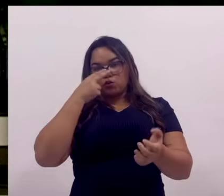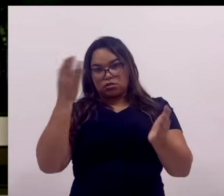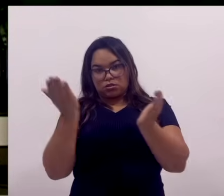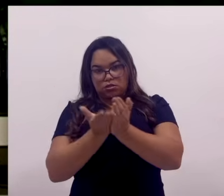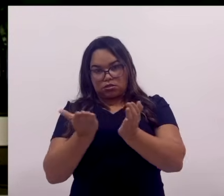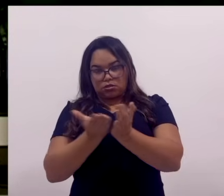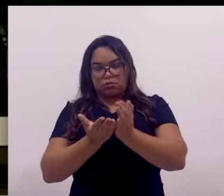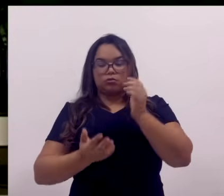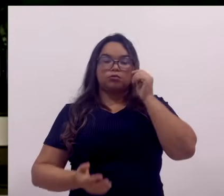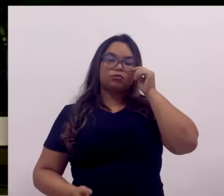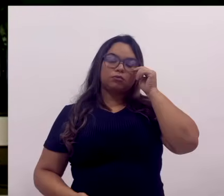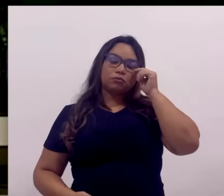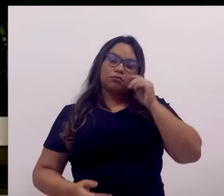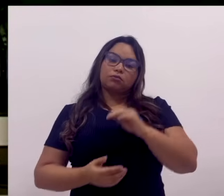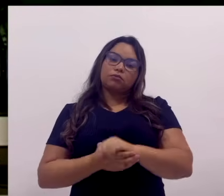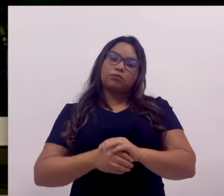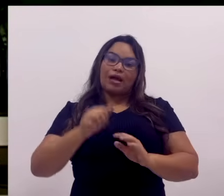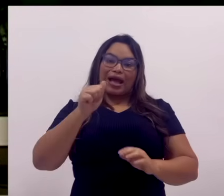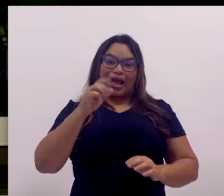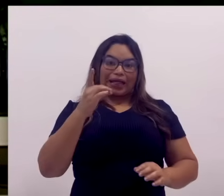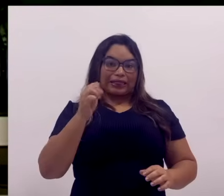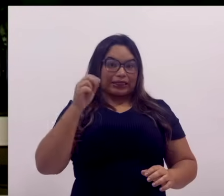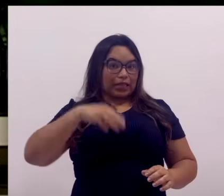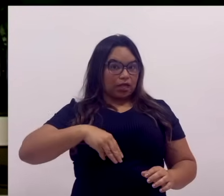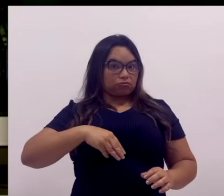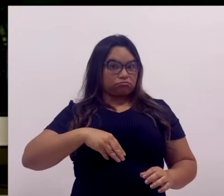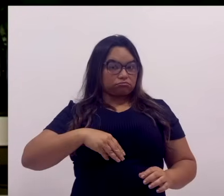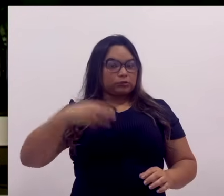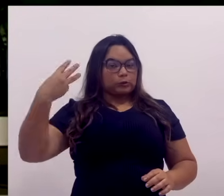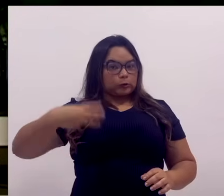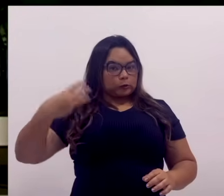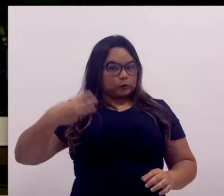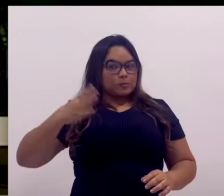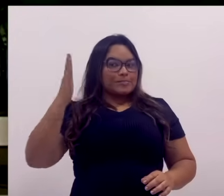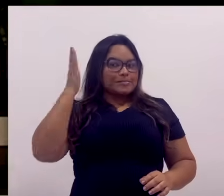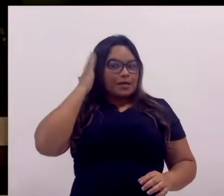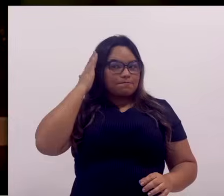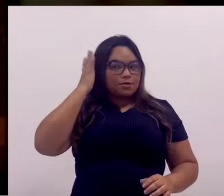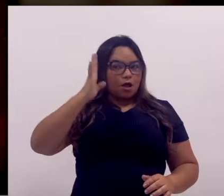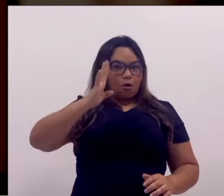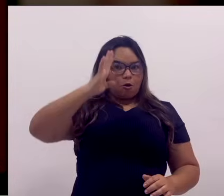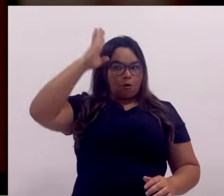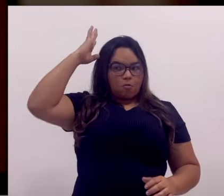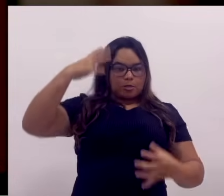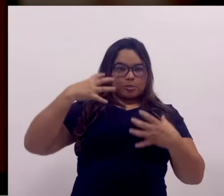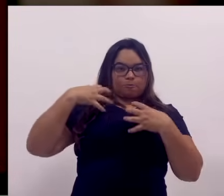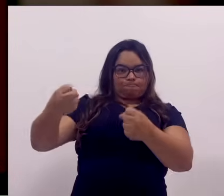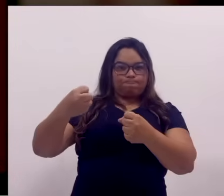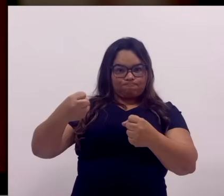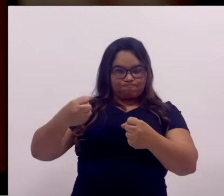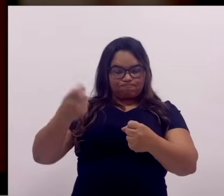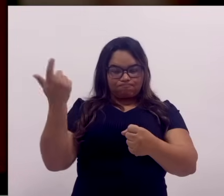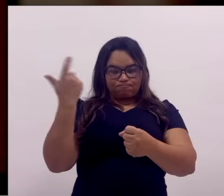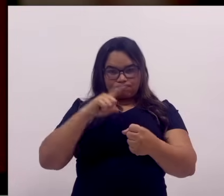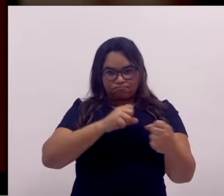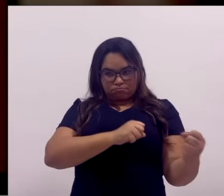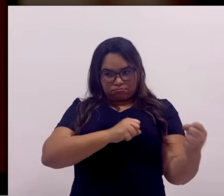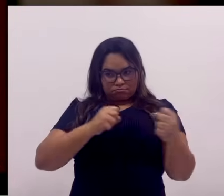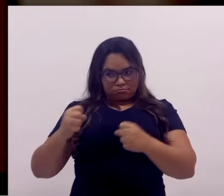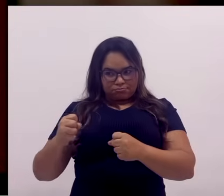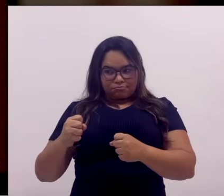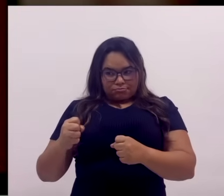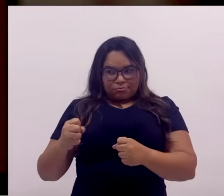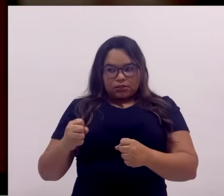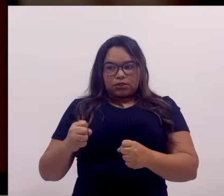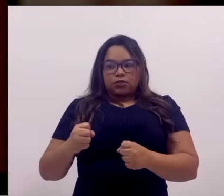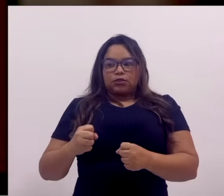Átalo III, quando se deu conta de que Roma ia conquistá-los pela força, deu o seu título ao imperador romano. Por isso, quando você